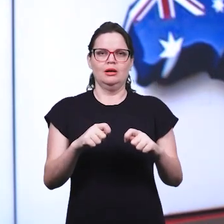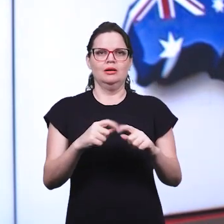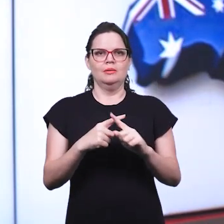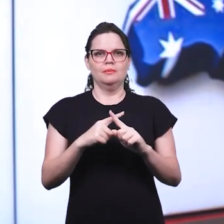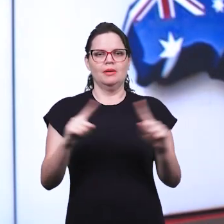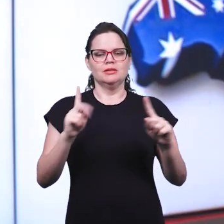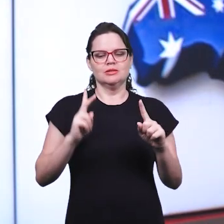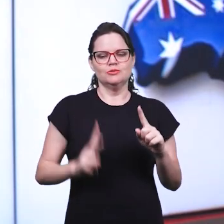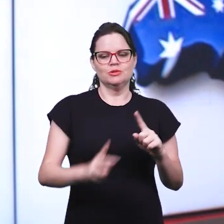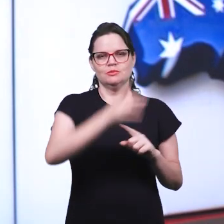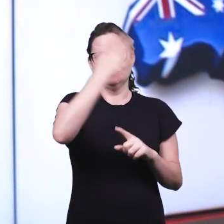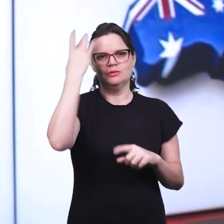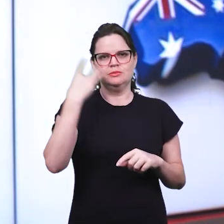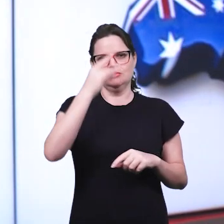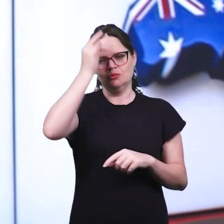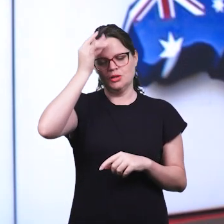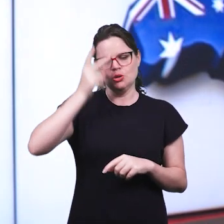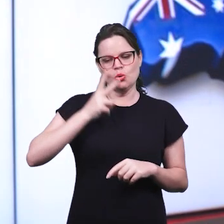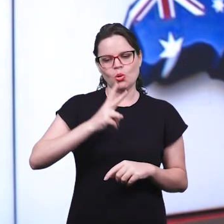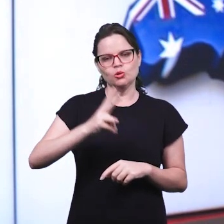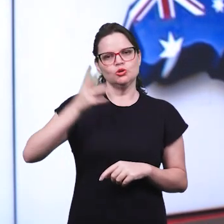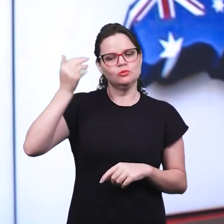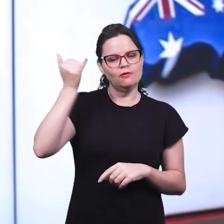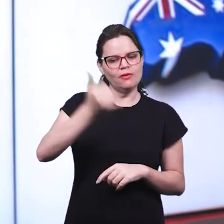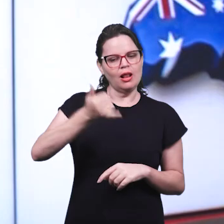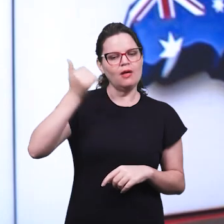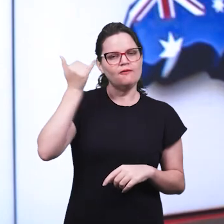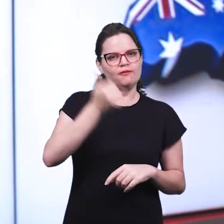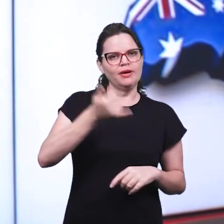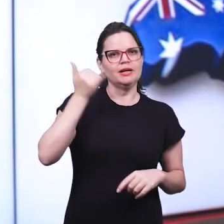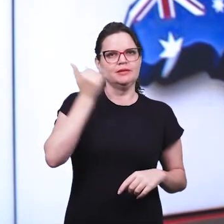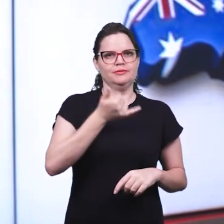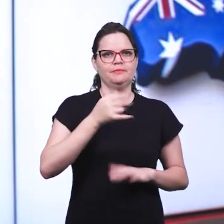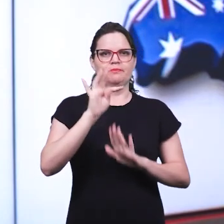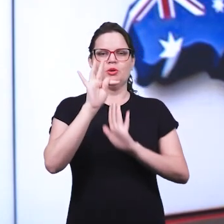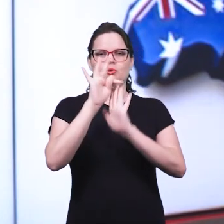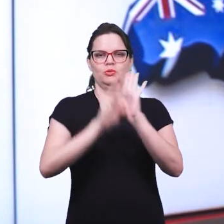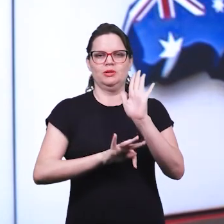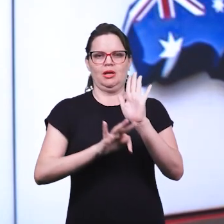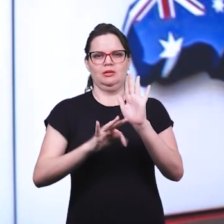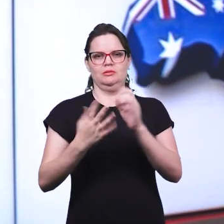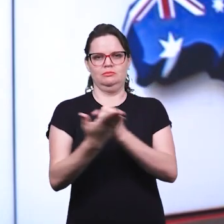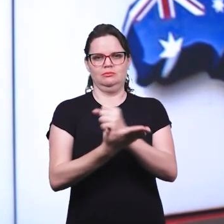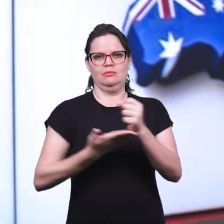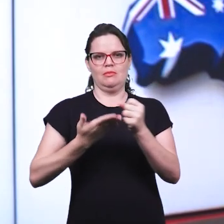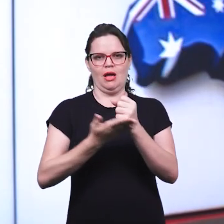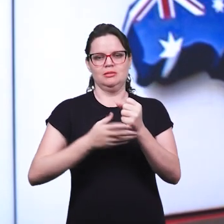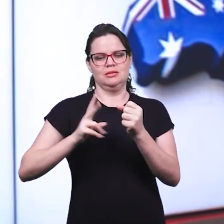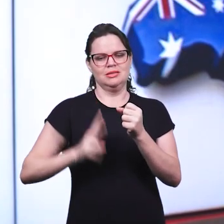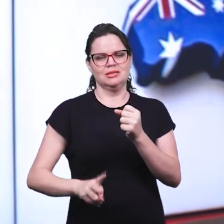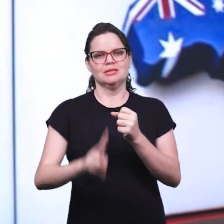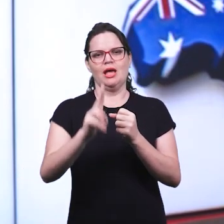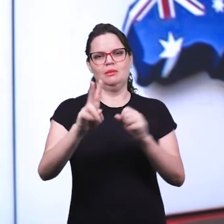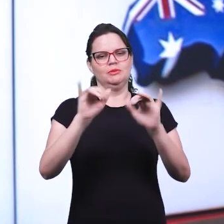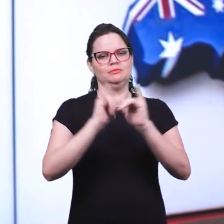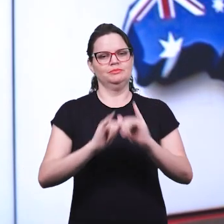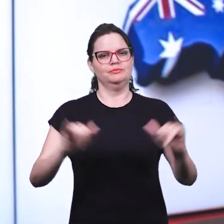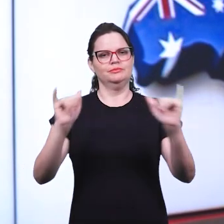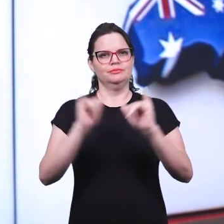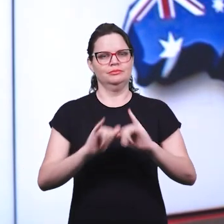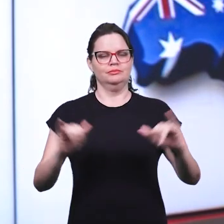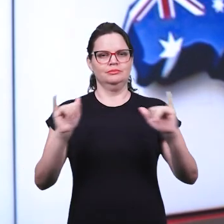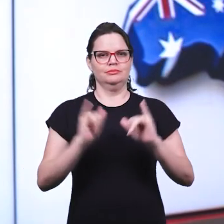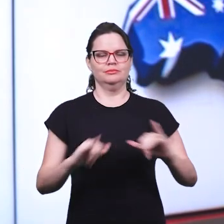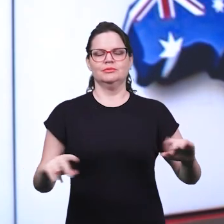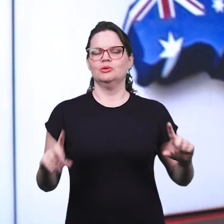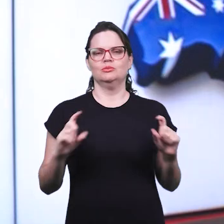continua a falar à sua igreja. O texto básico que nós utilizamos para